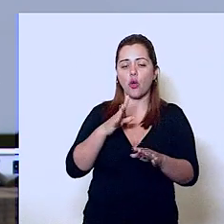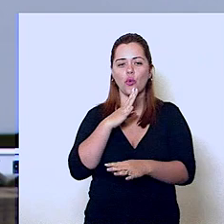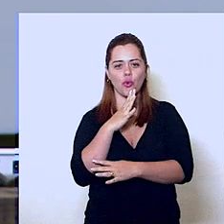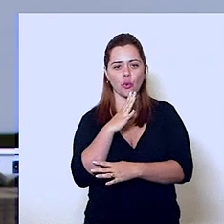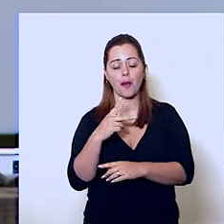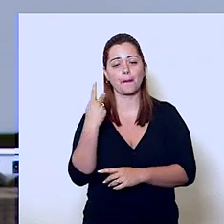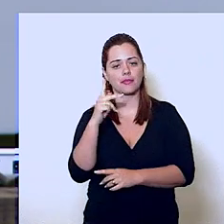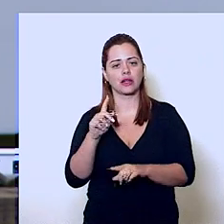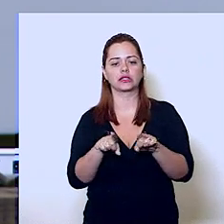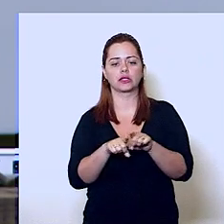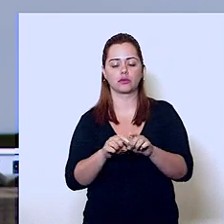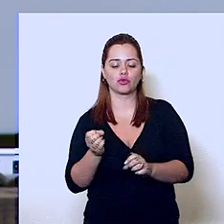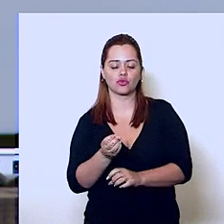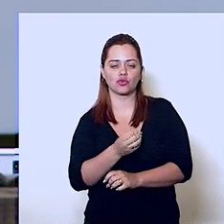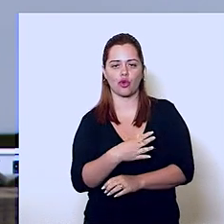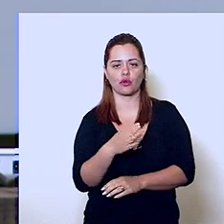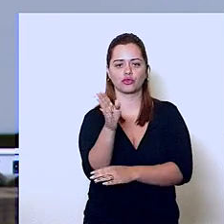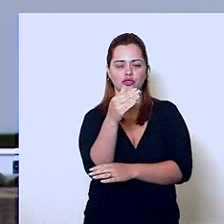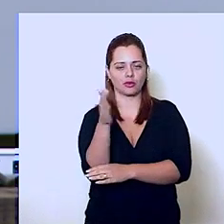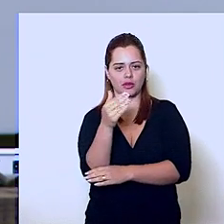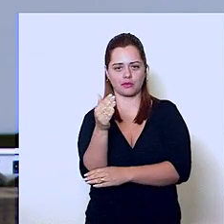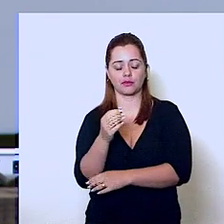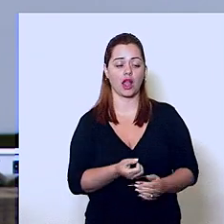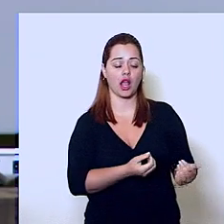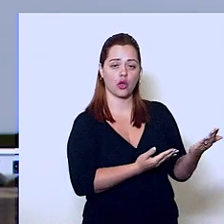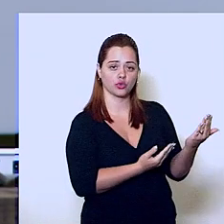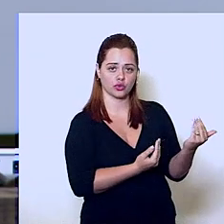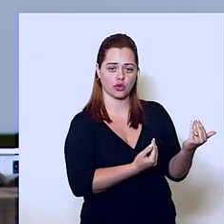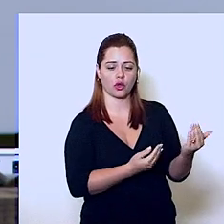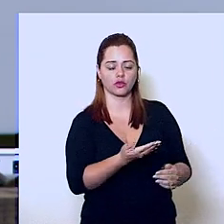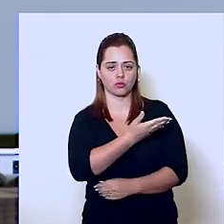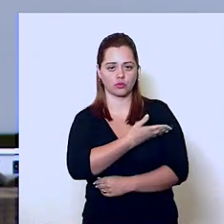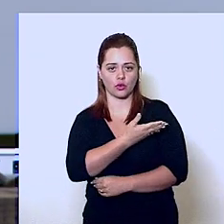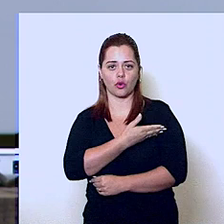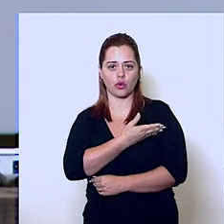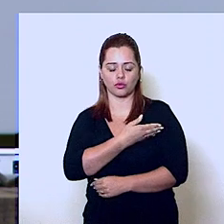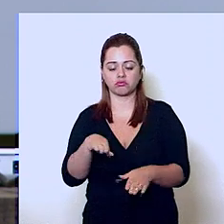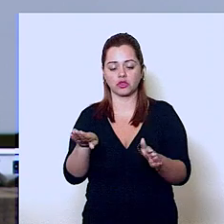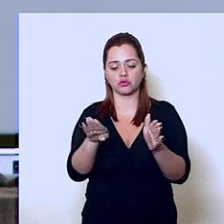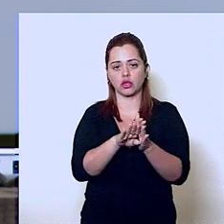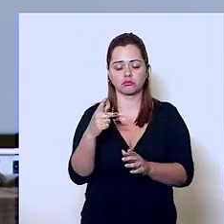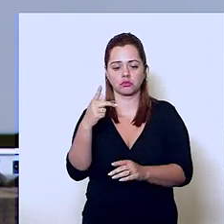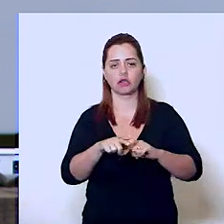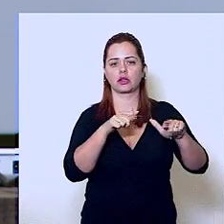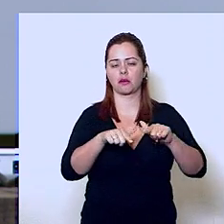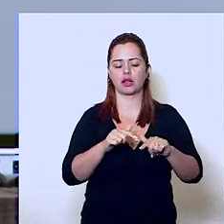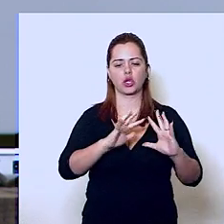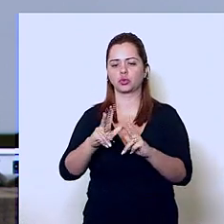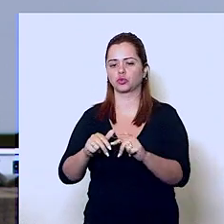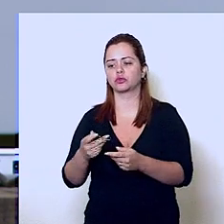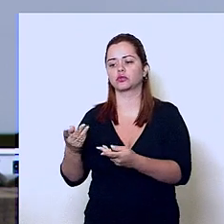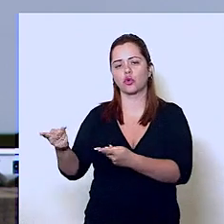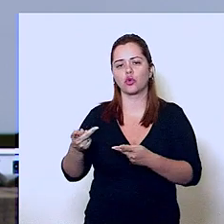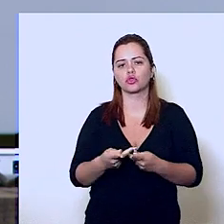diplomatas, para as jovens, os nossos jovens colegas e para as gerações de diplomatas que ainda virão pela frente e que,